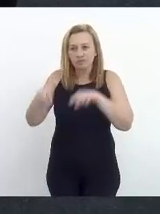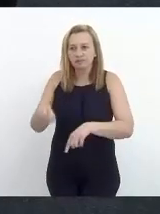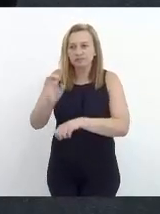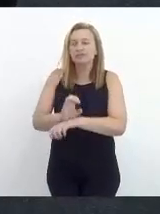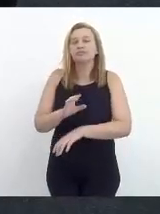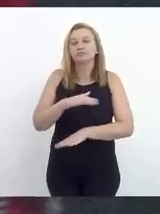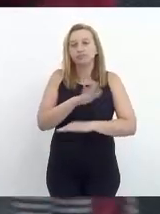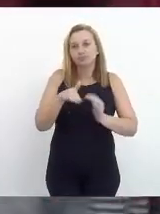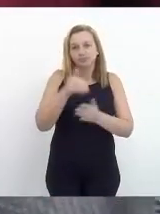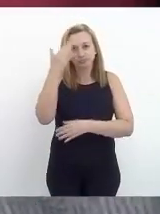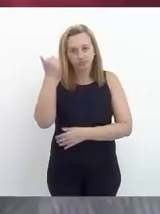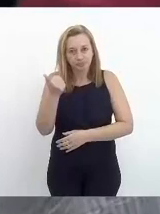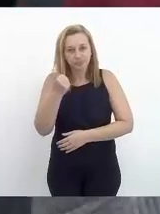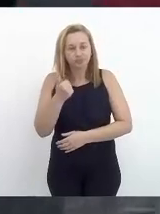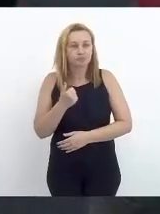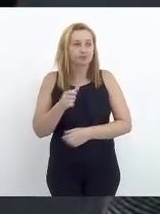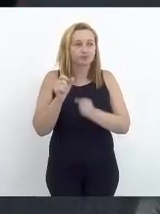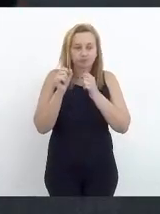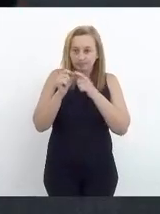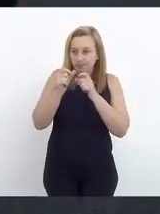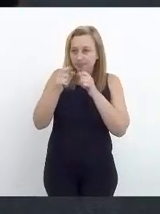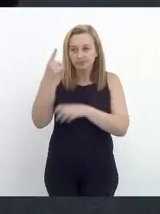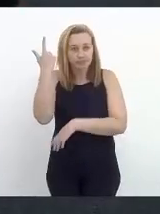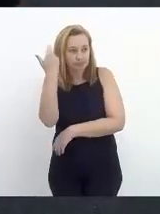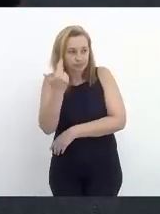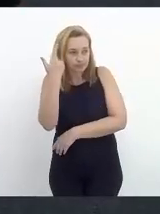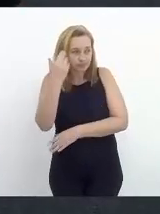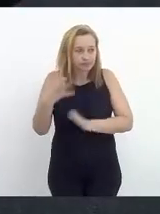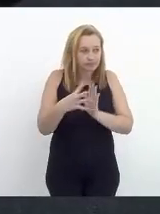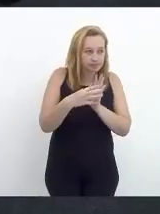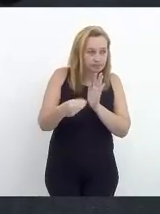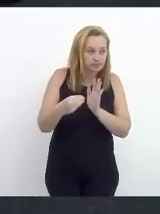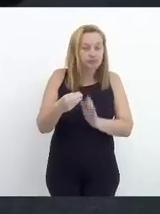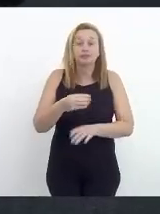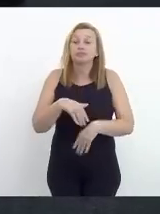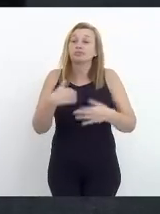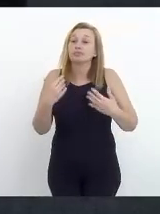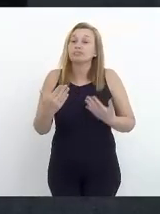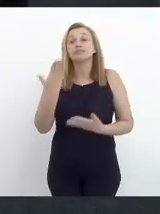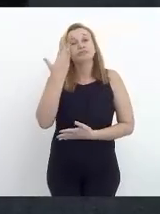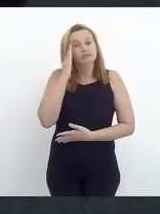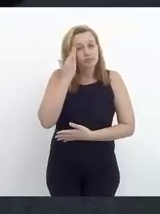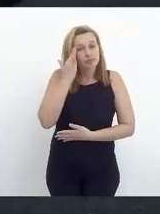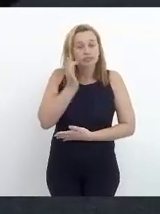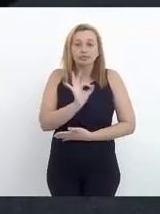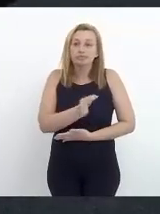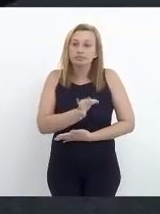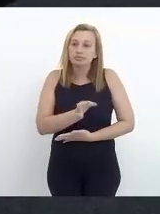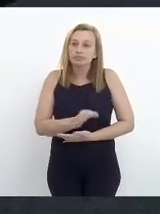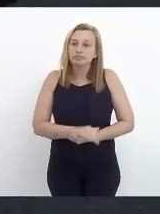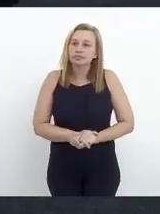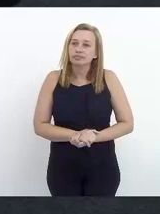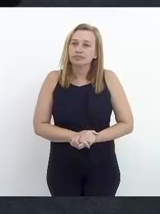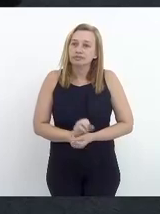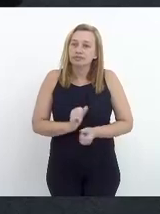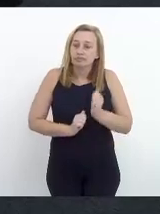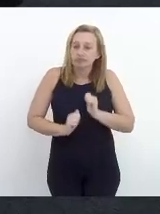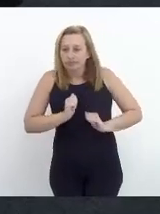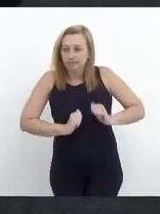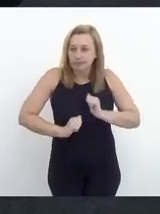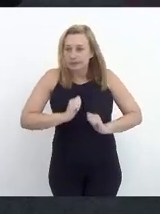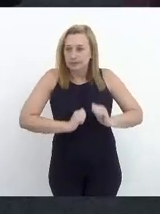aqui. Temos críticas comuns a esse modelo, a essa agenda. Compreendo, inclusive, a